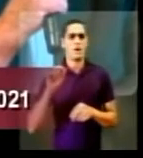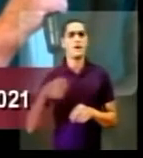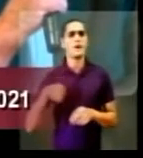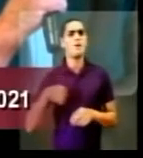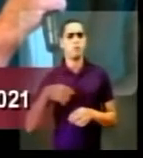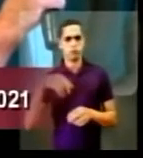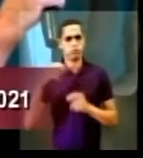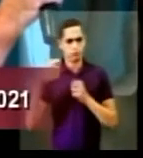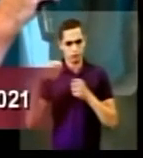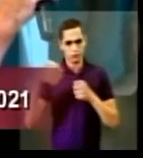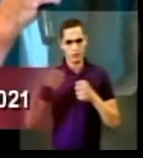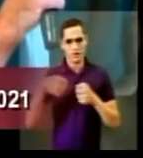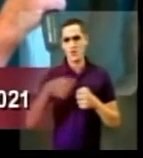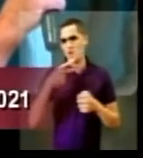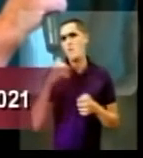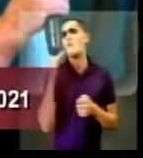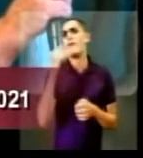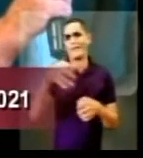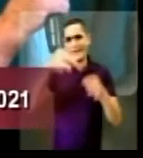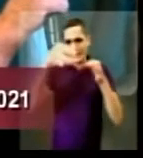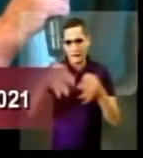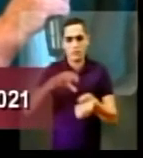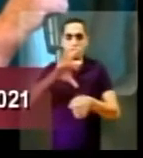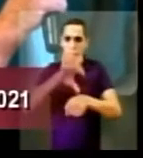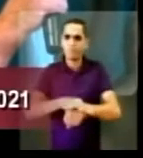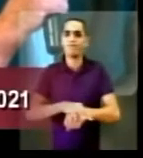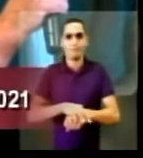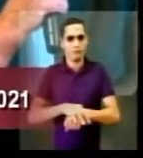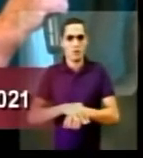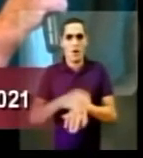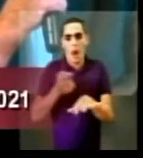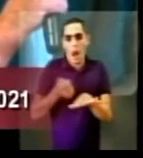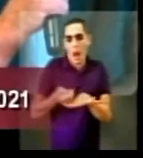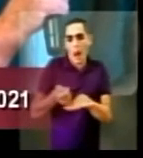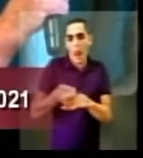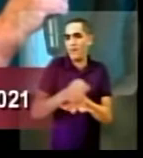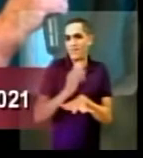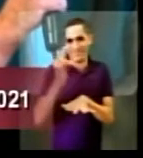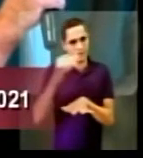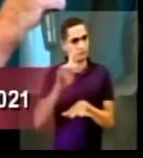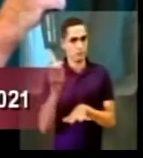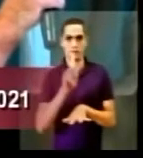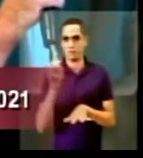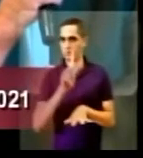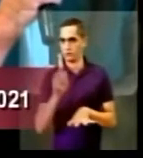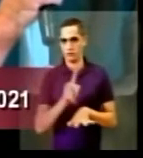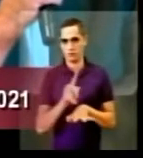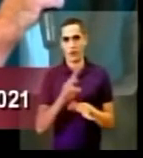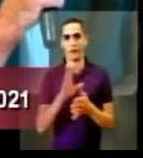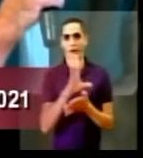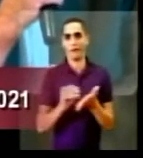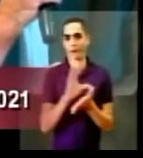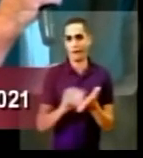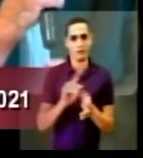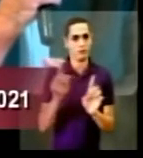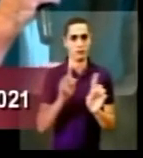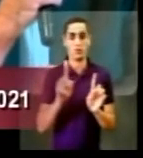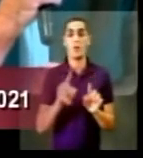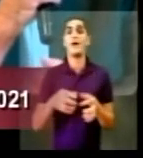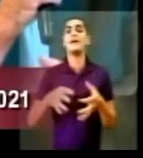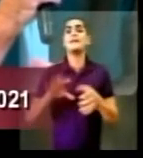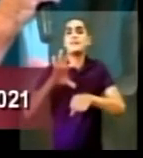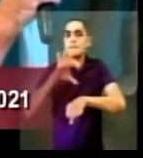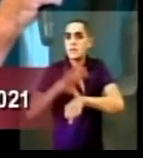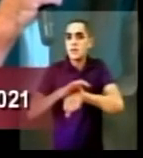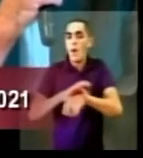seguro, ele não é fake, ele não é para te pegar dados, ele é totalmente seguro e é do